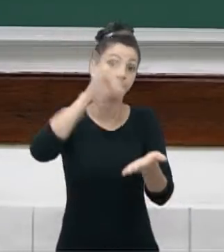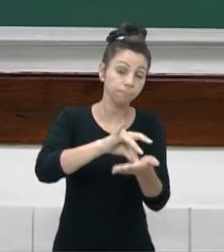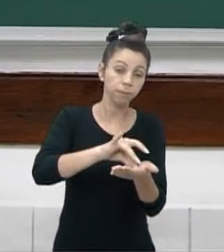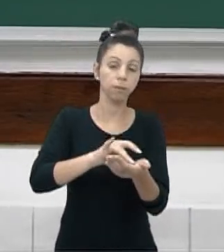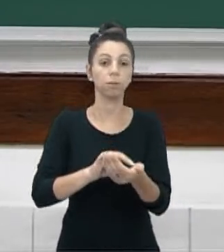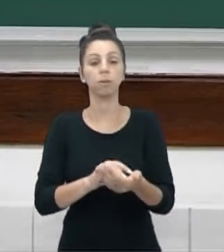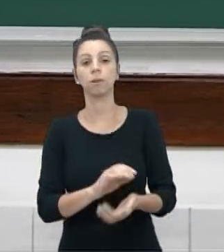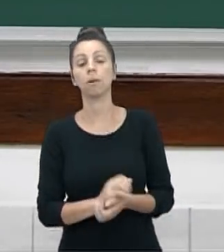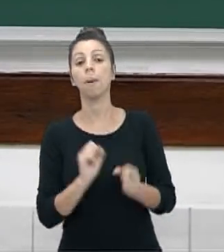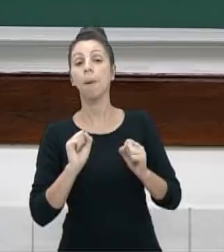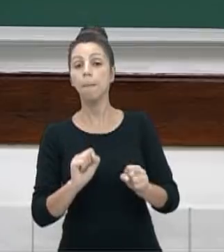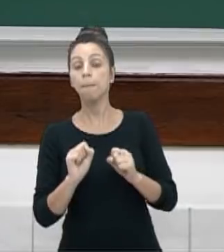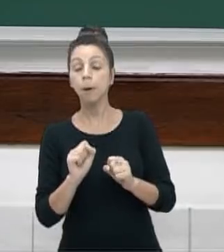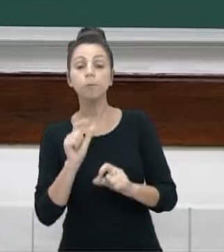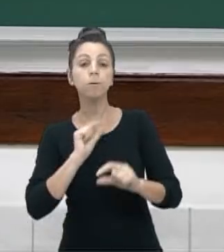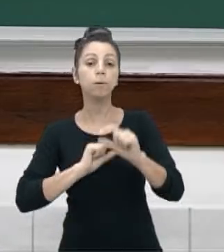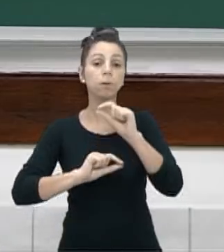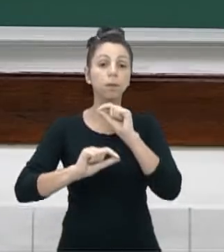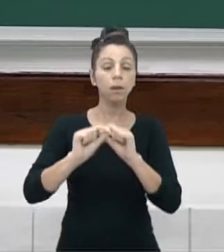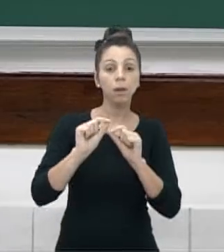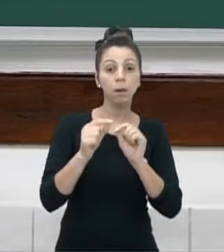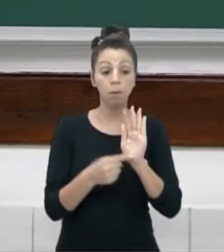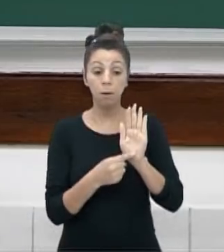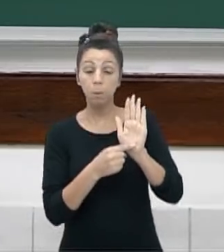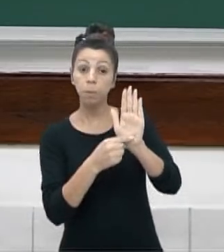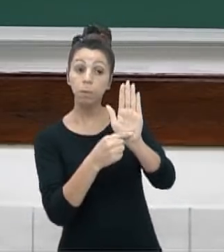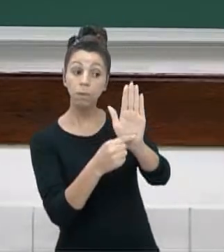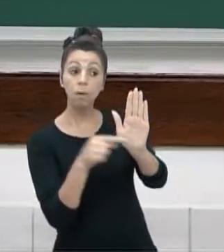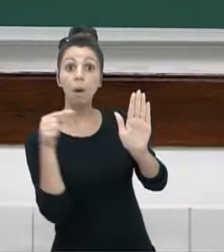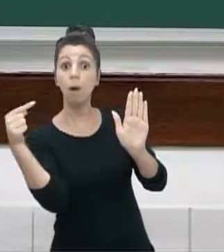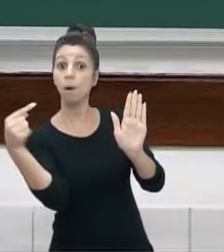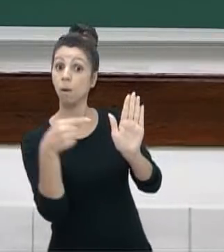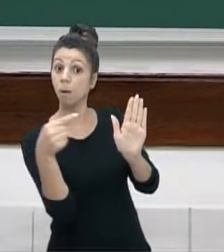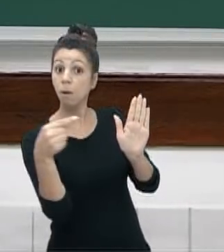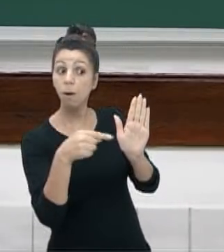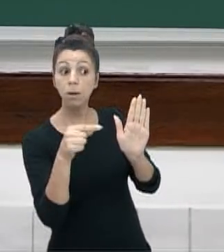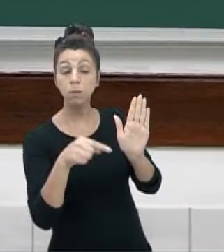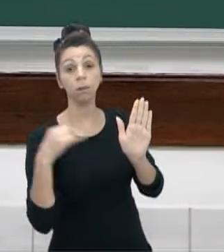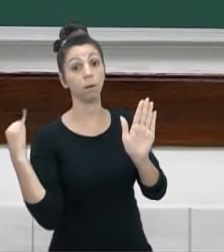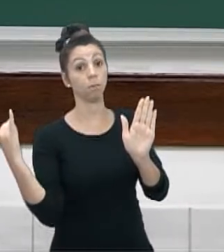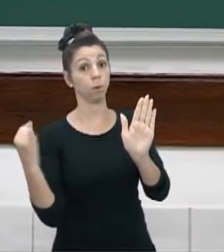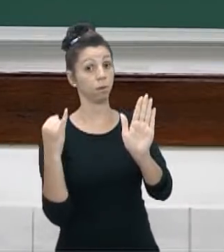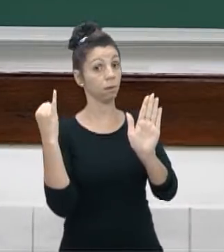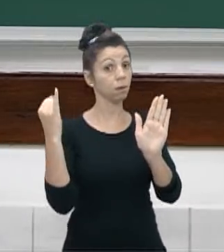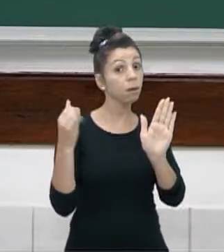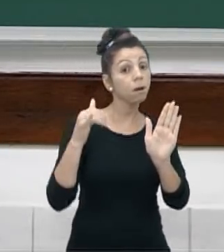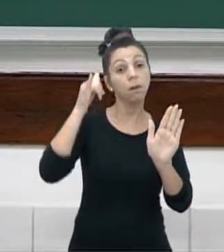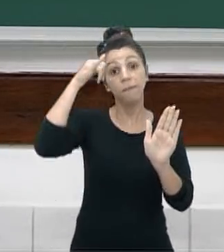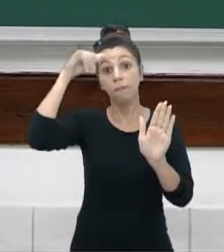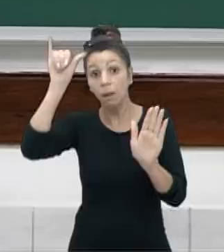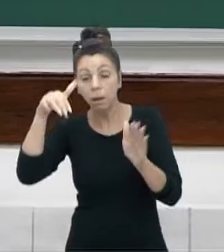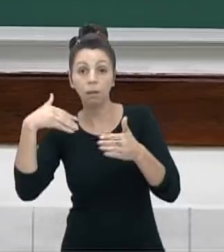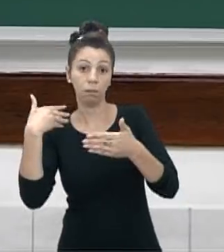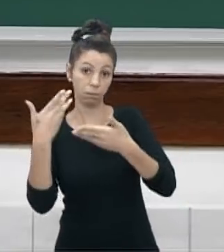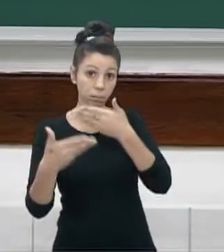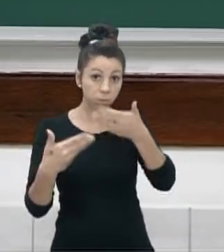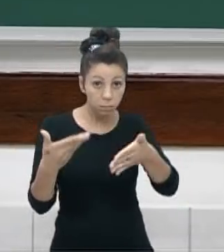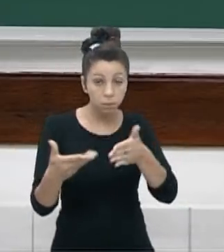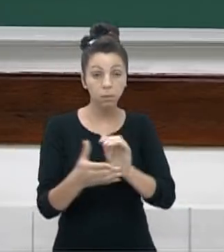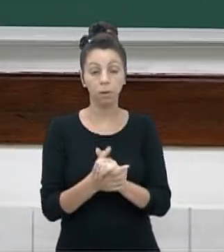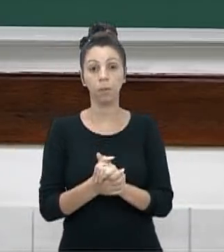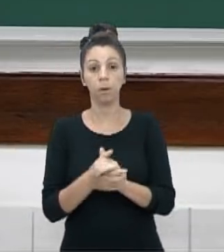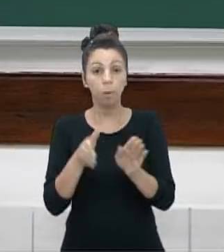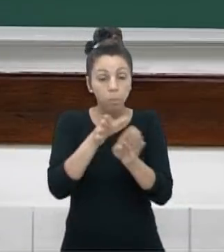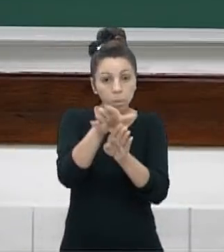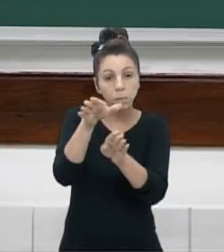é tentar sensibilizar as pessoas para determinadas situações, né? Nós vimos ali no primeiro